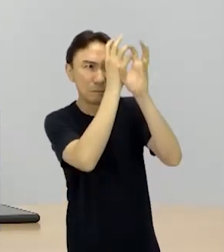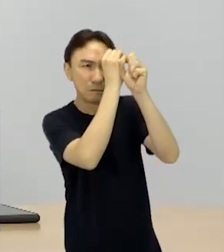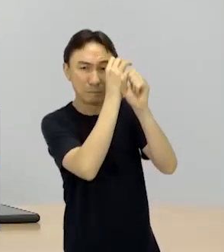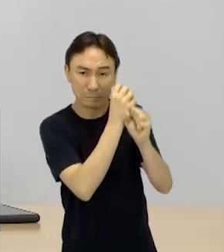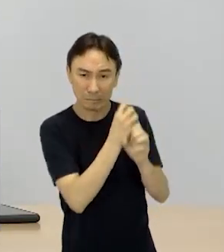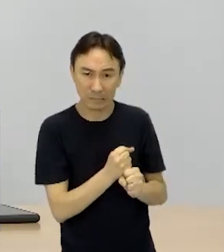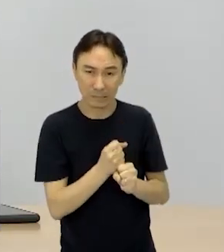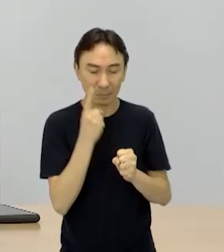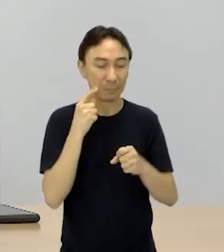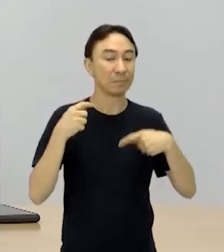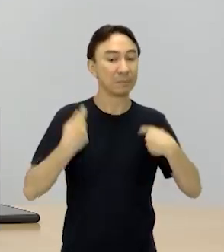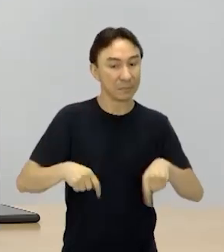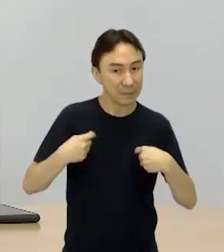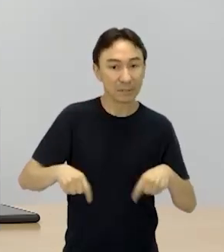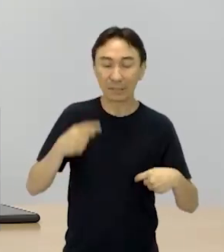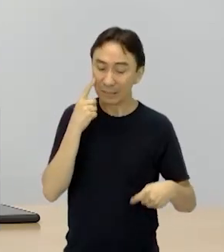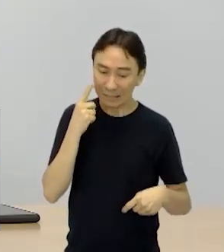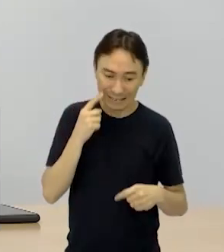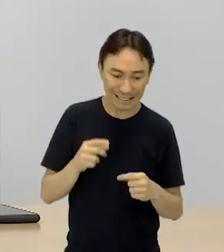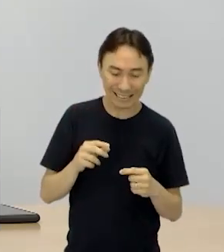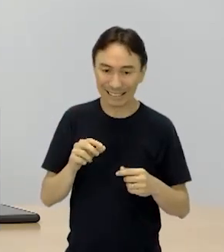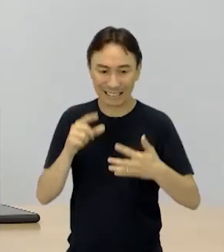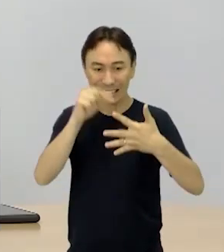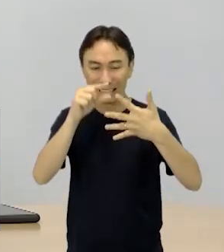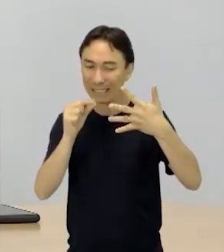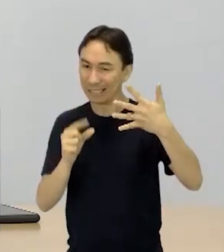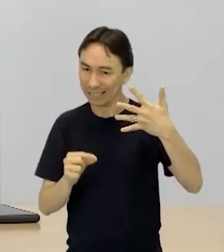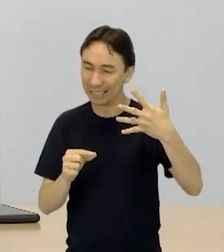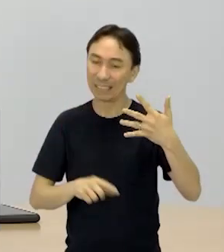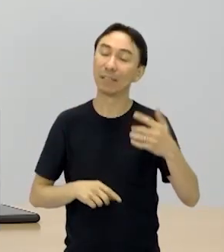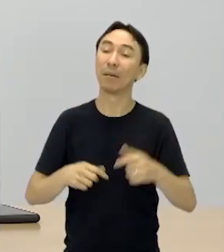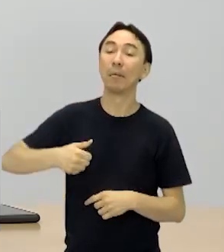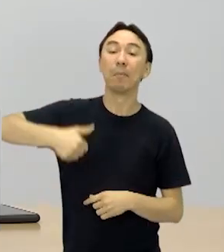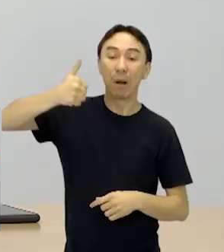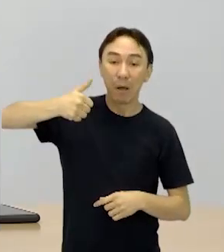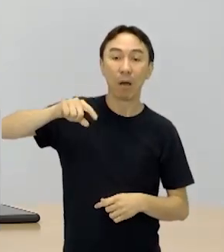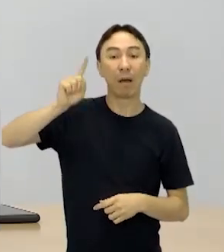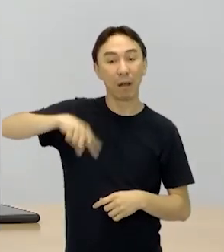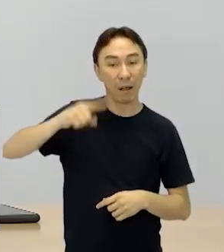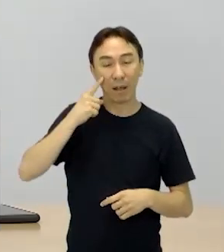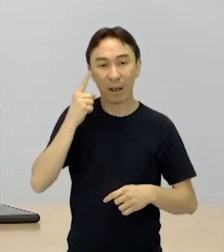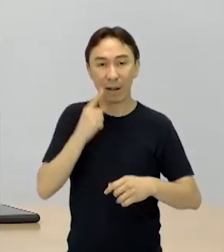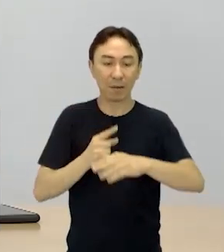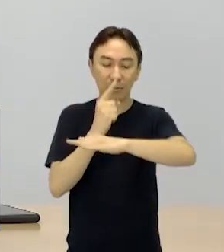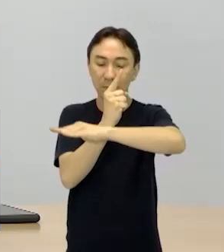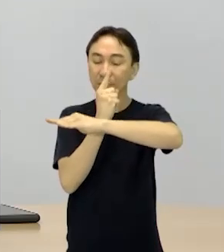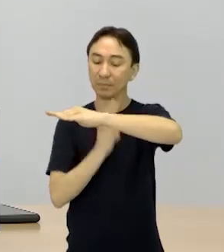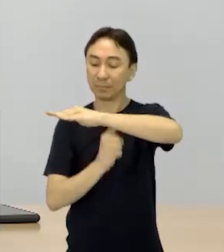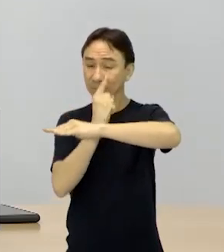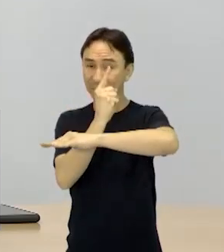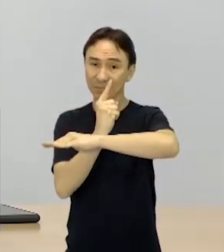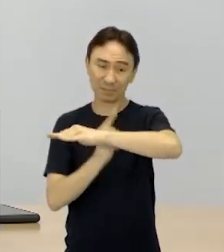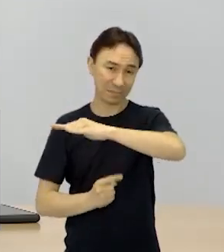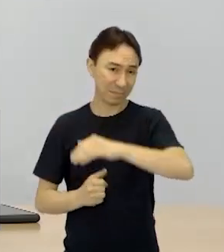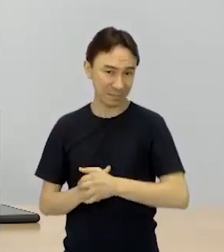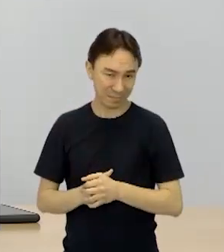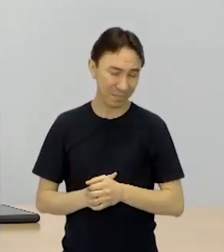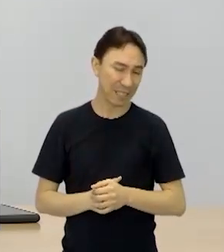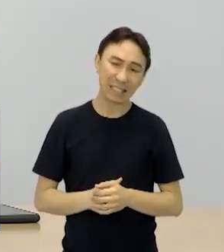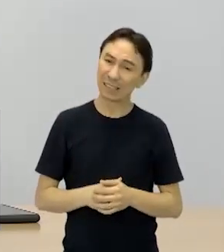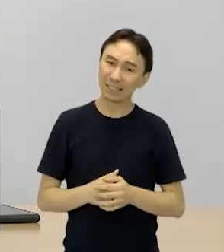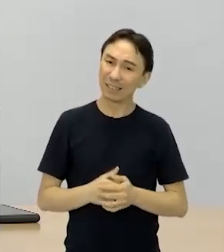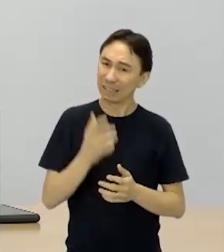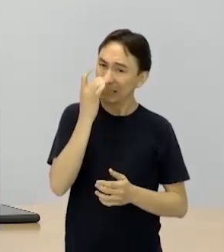fração simplificada e reduzida. Né? É um padrãozinho. A professora Juliane está falando assim, é muito simples, é igual uma receita. Basta a gente seguir